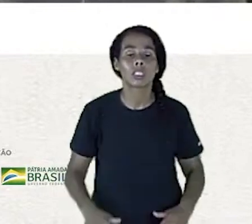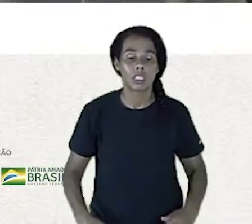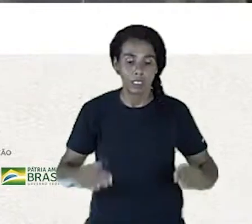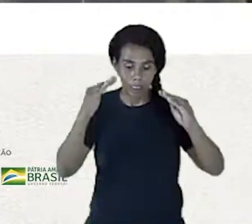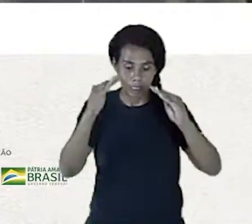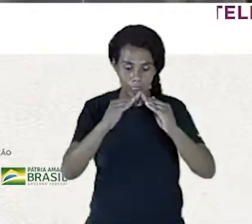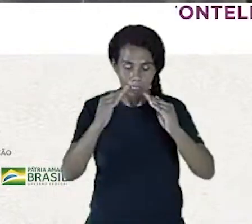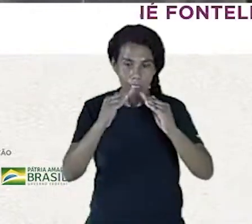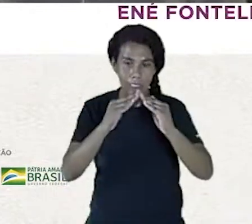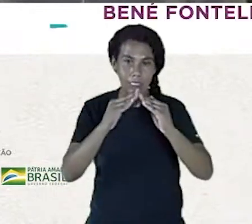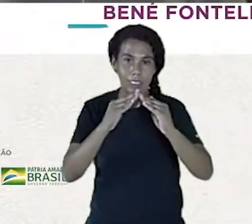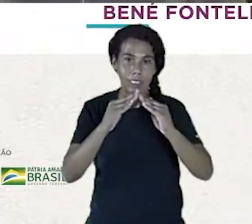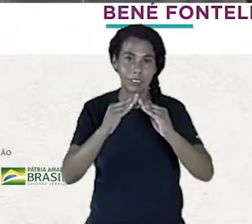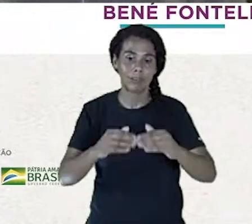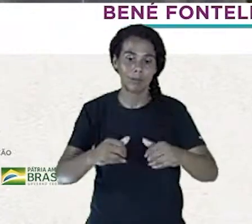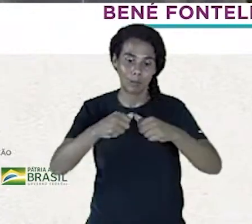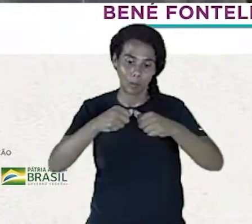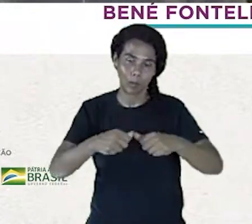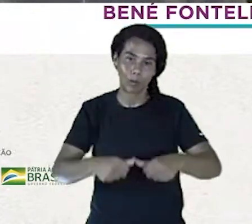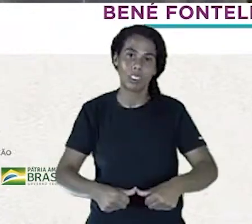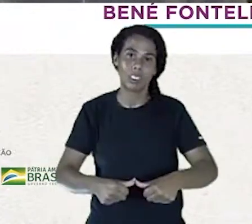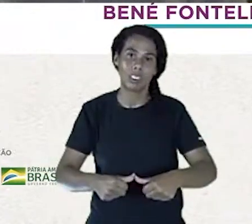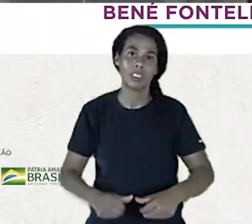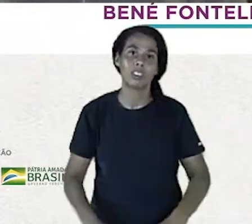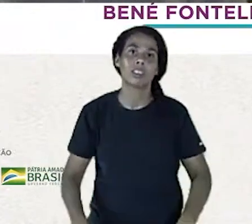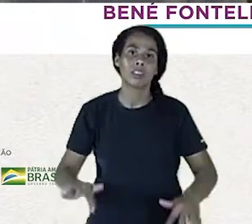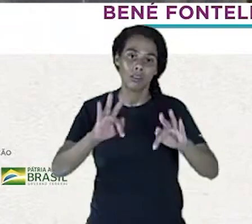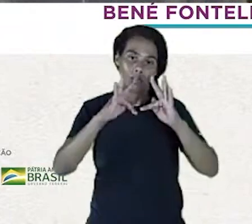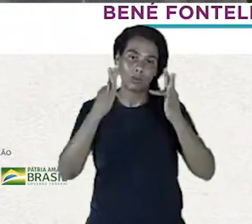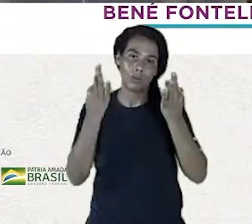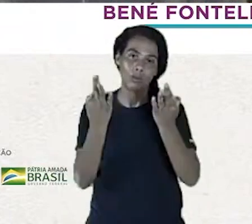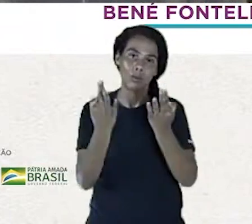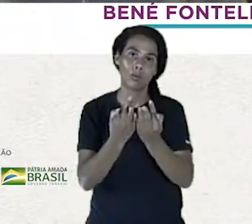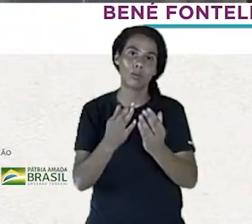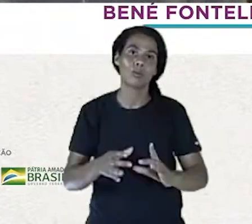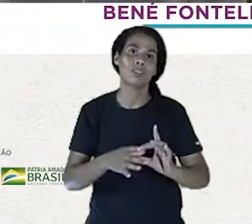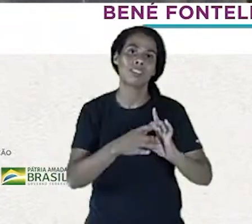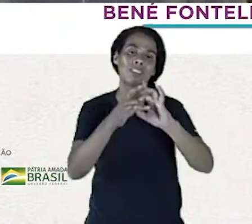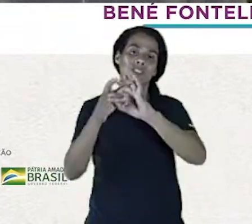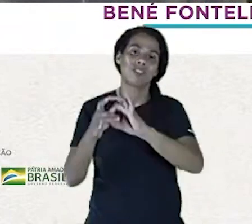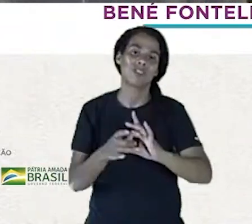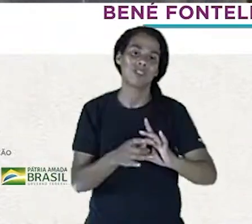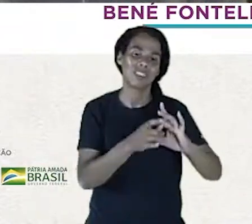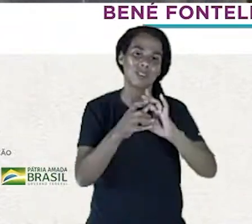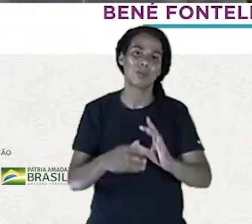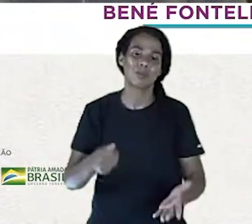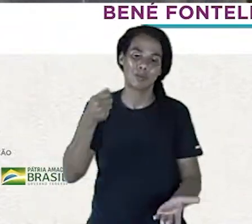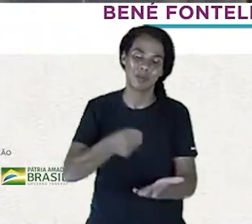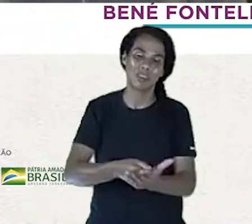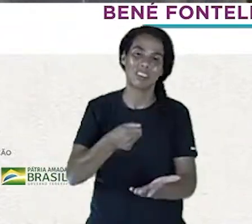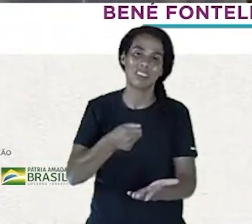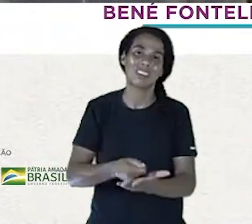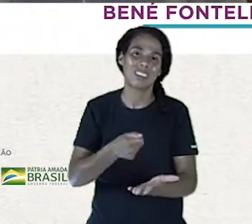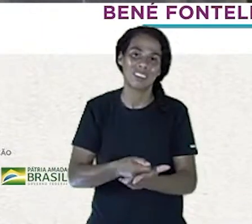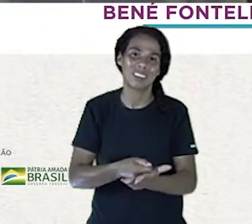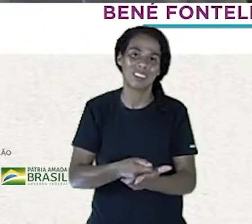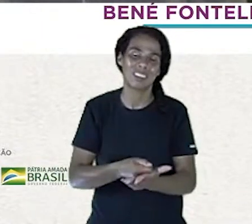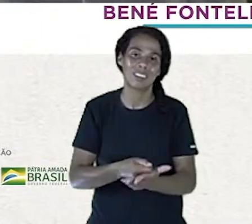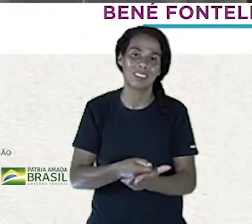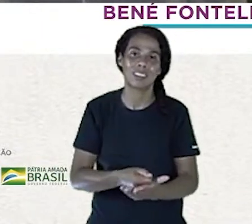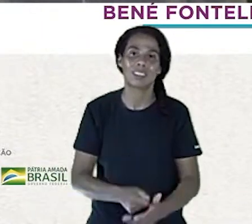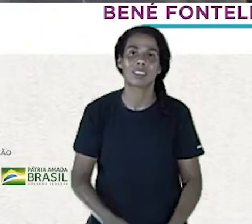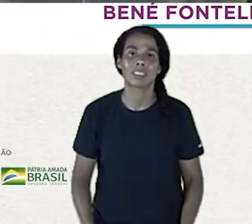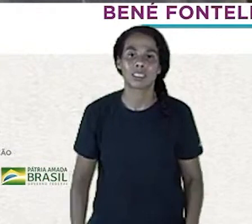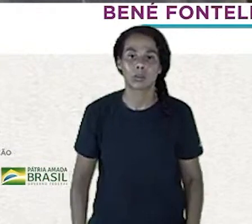familiares, aos seus valores, ao seu olhar próprio. Isso é profundamente revolucionário. Na hora que o Bené